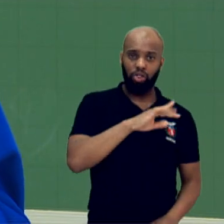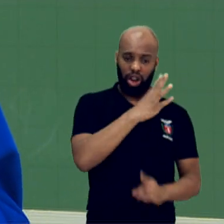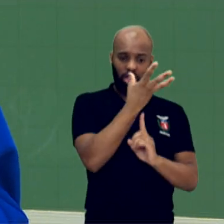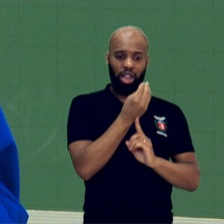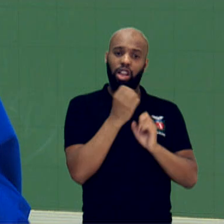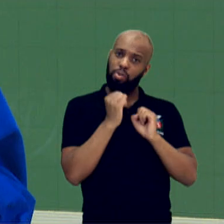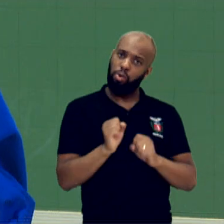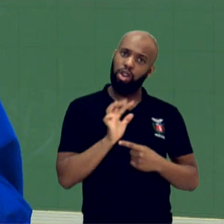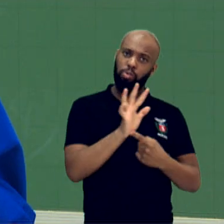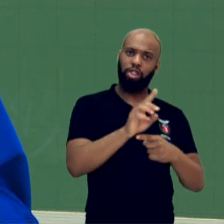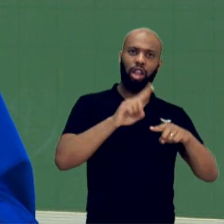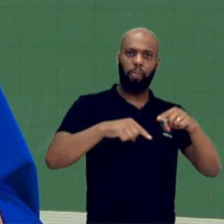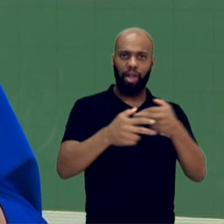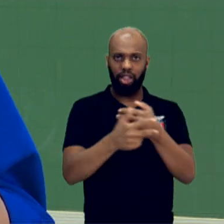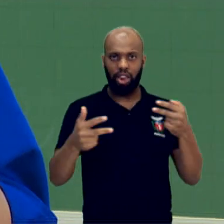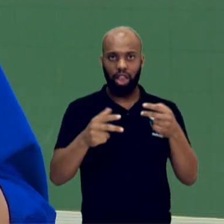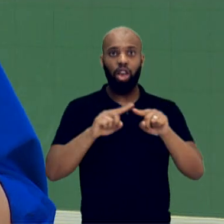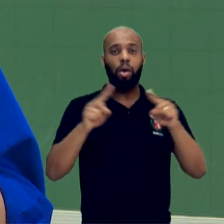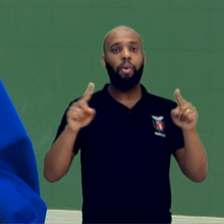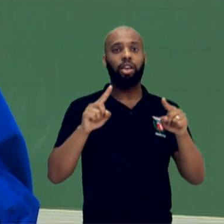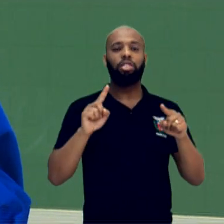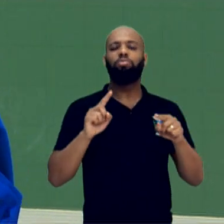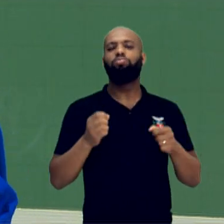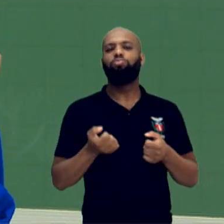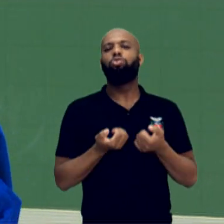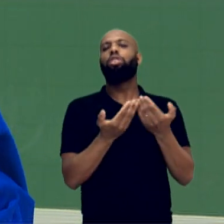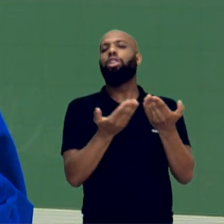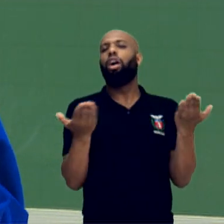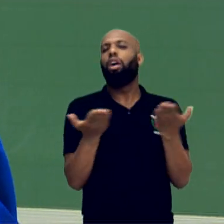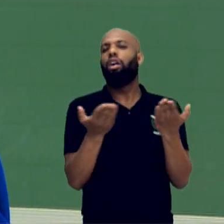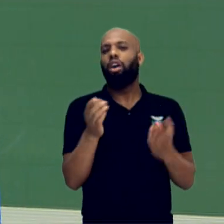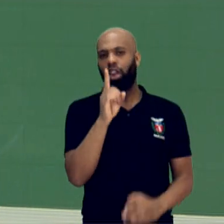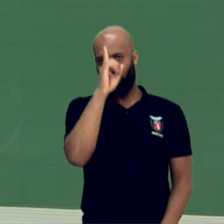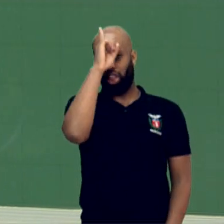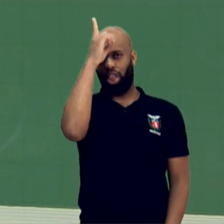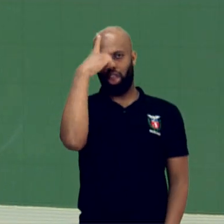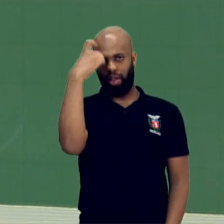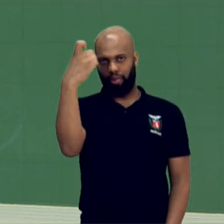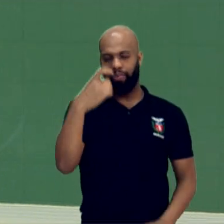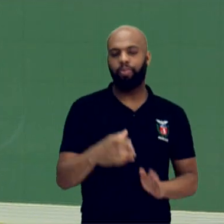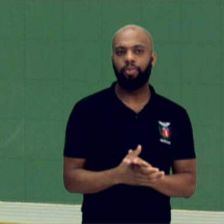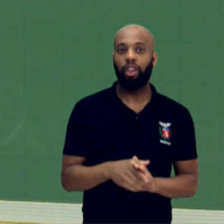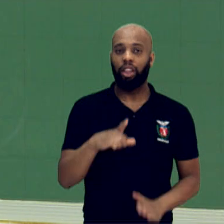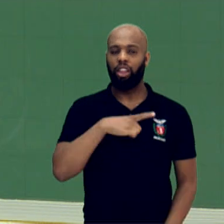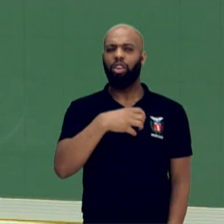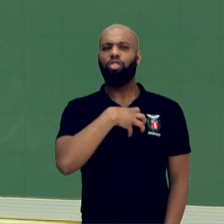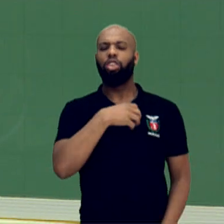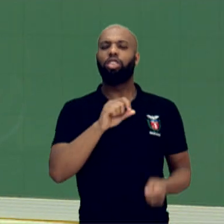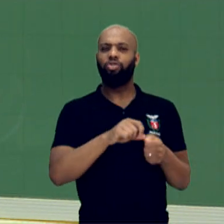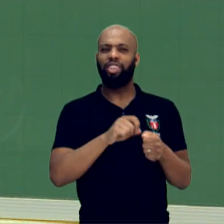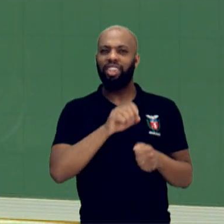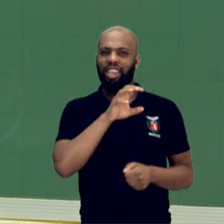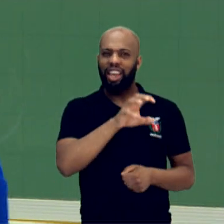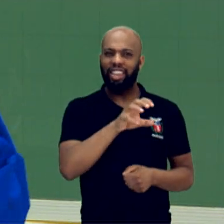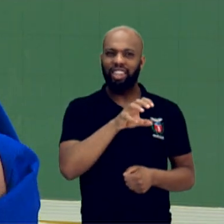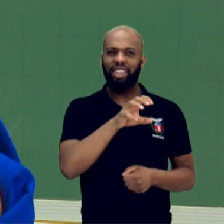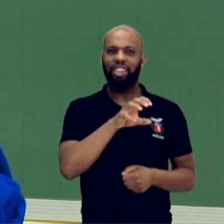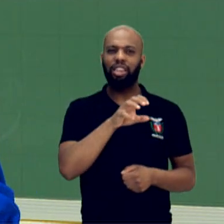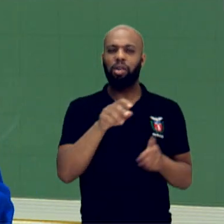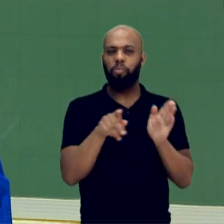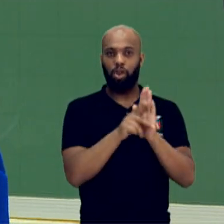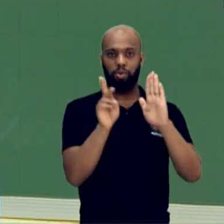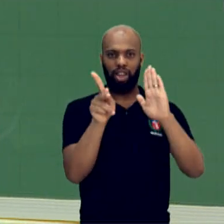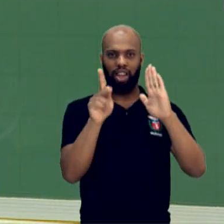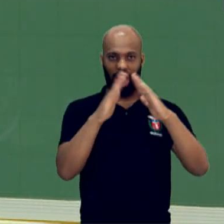para vocês. Mas eu vou dar uma ideia para vocês. Existe um jeito de fazer assim uma xilogravura assim